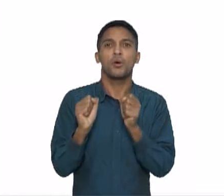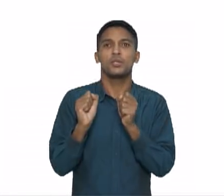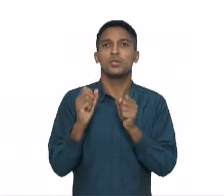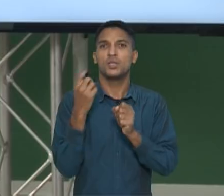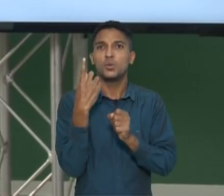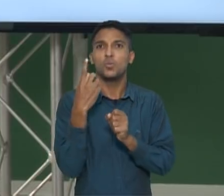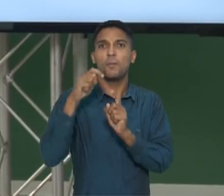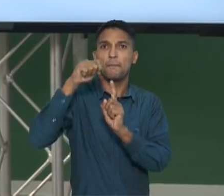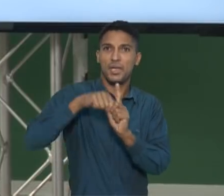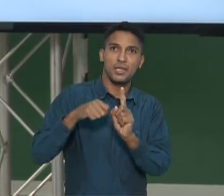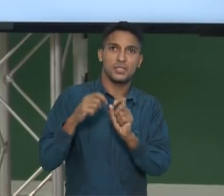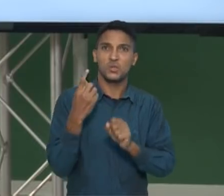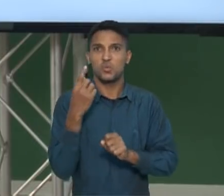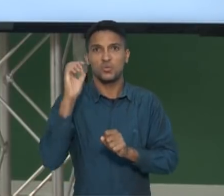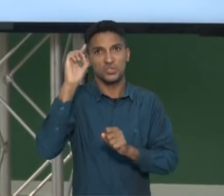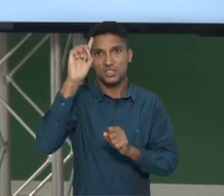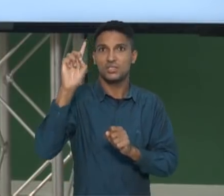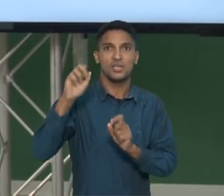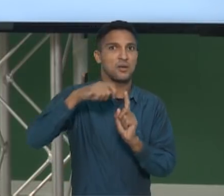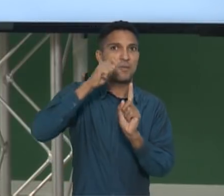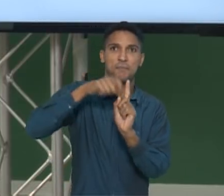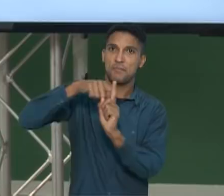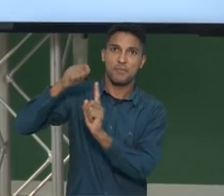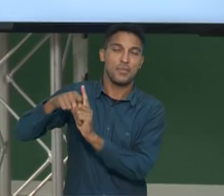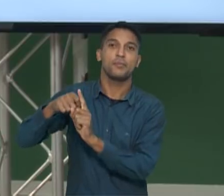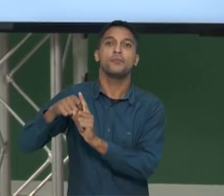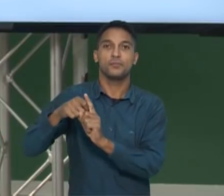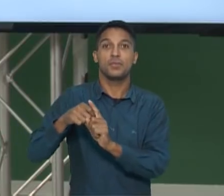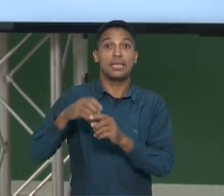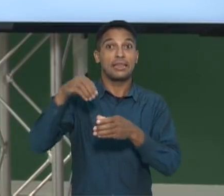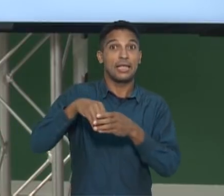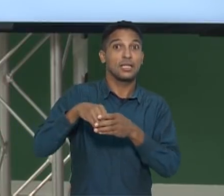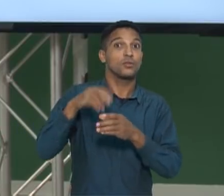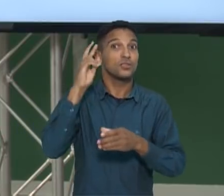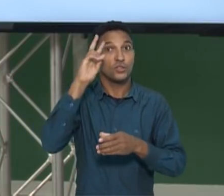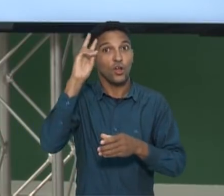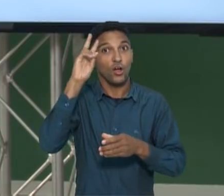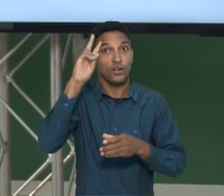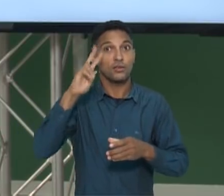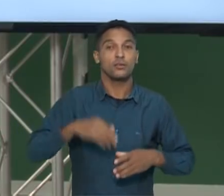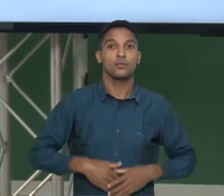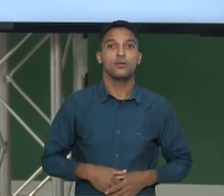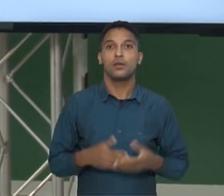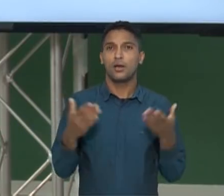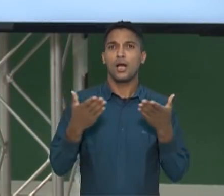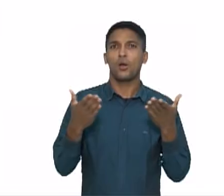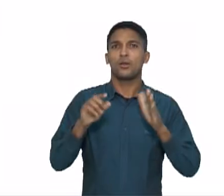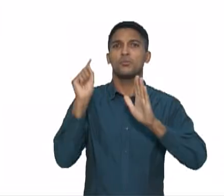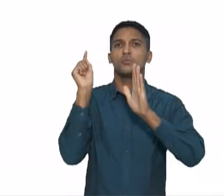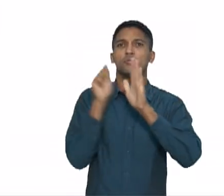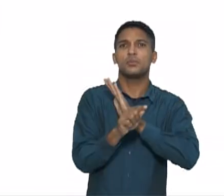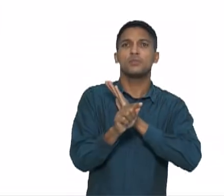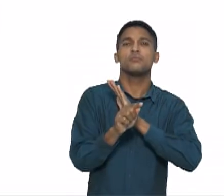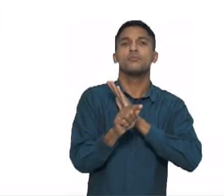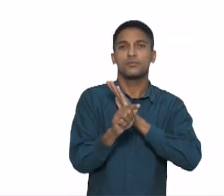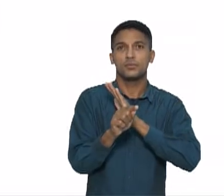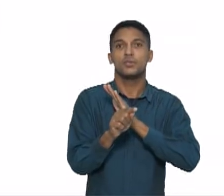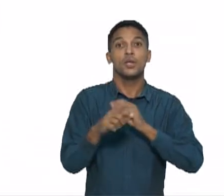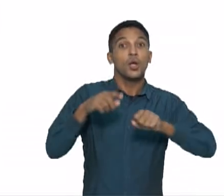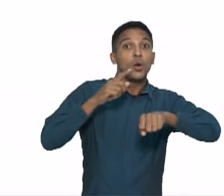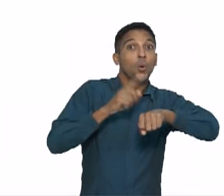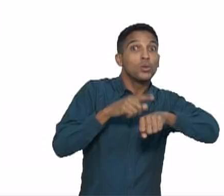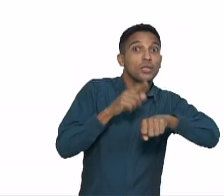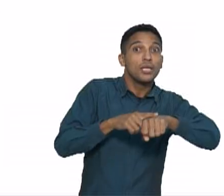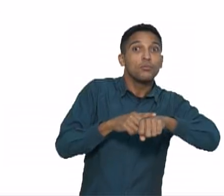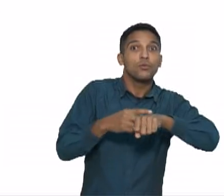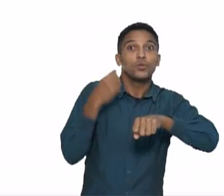né, alguns meses, enfim. Então, com relação a isso, primeira alternativa. O tempo de duração do acontecimento